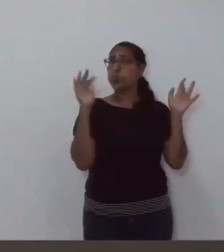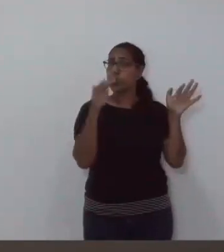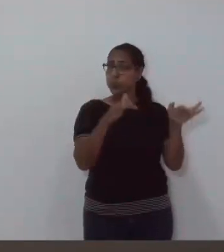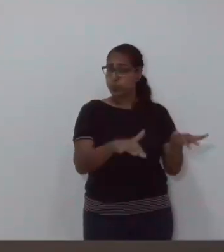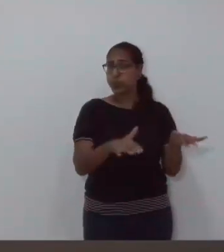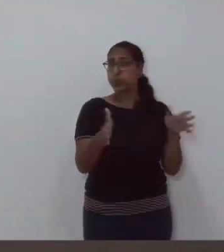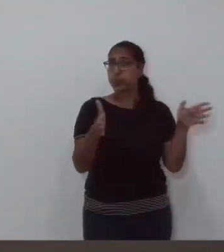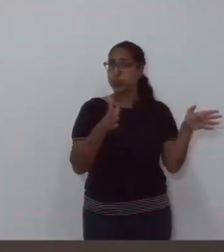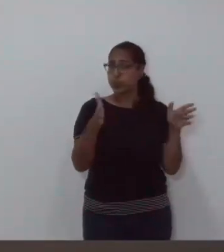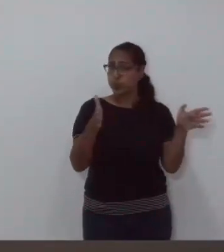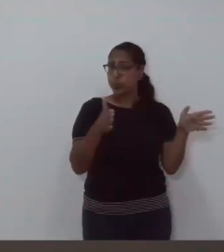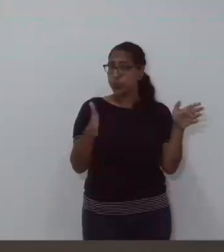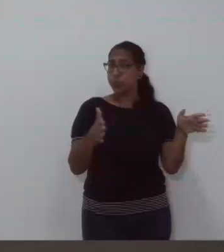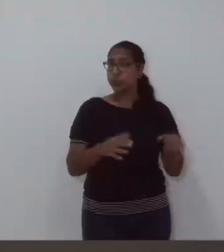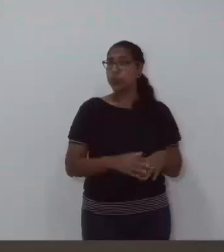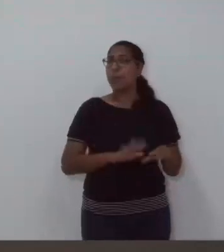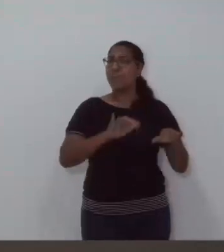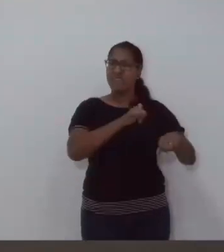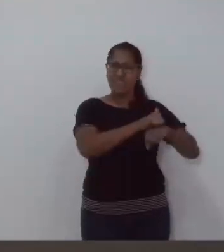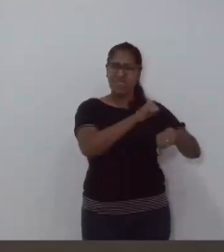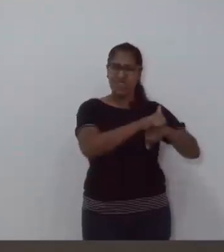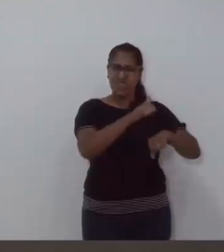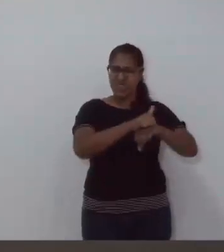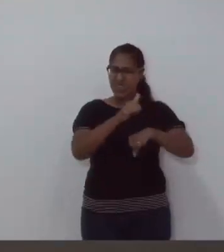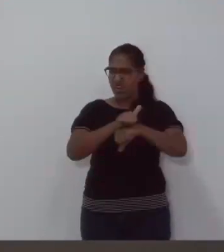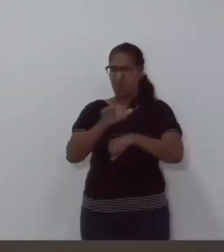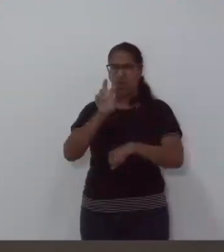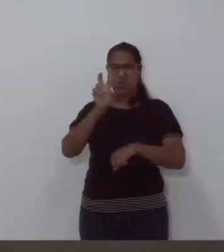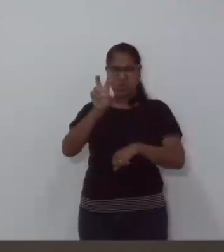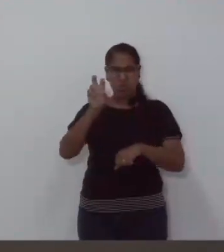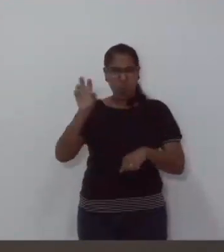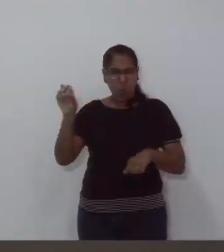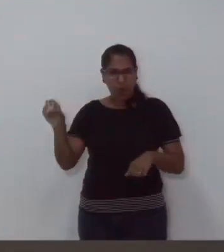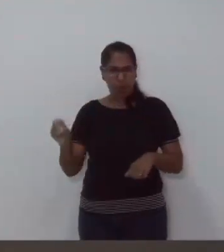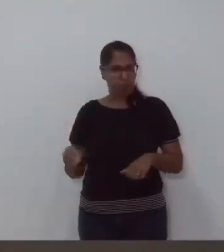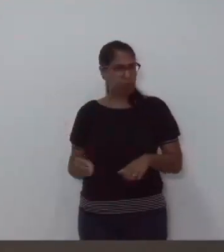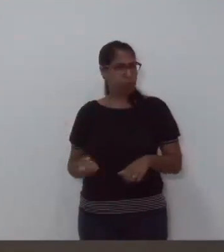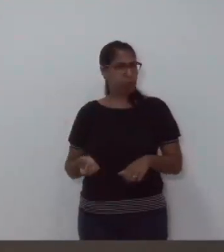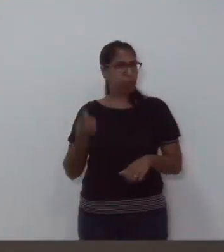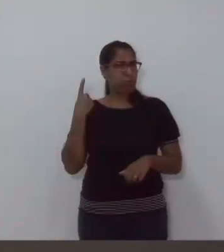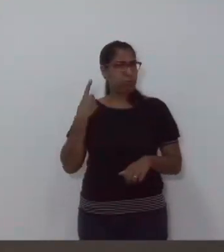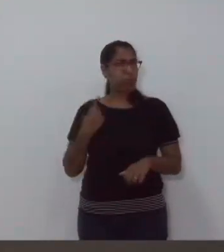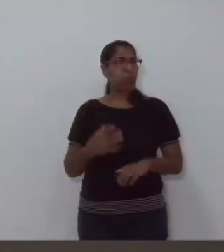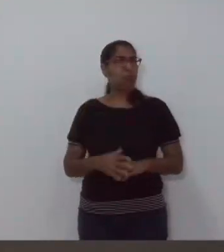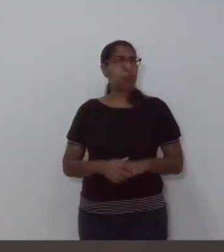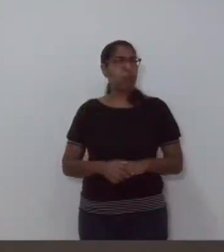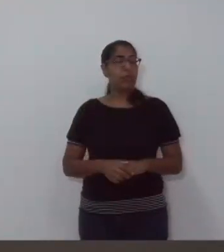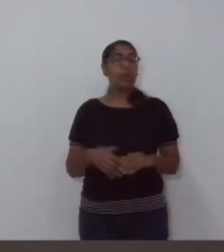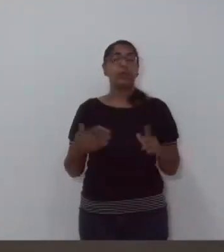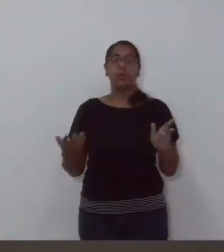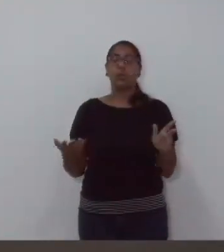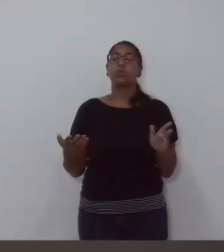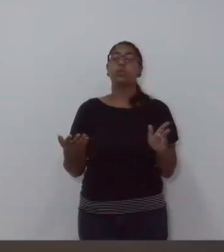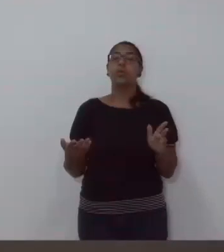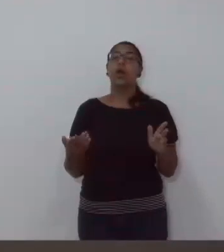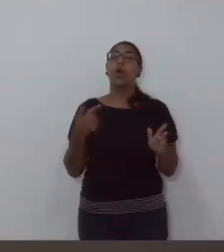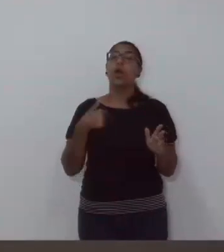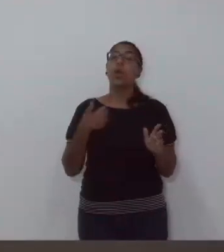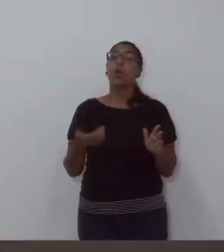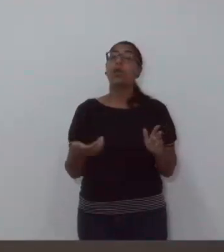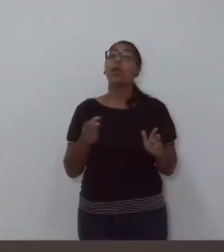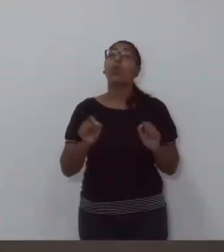Agora, faltar uma quantidade grande, assusta. Então, eu só quero deixar muito claro que aqui eu estou